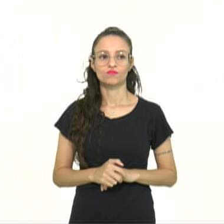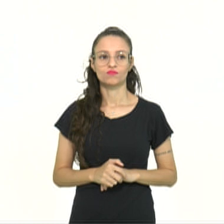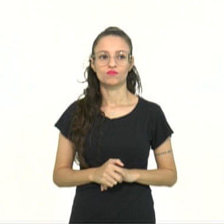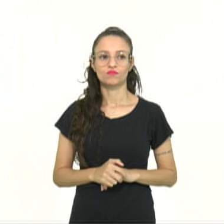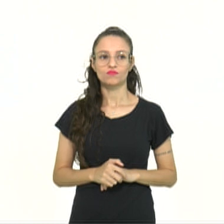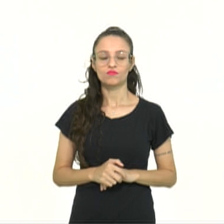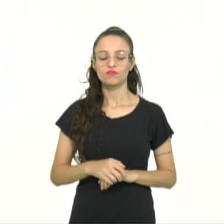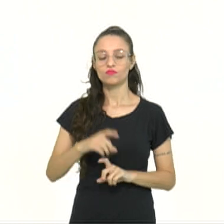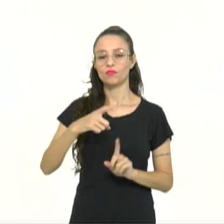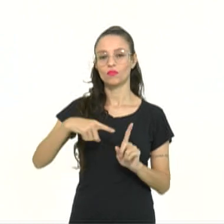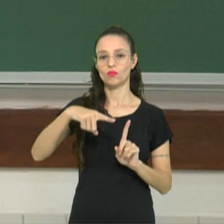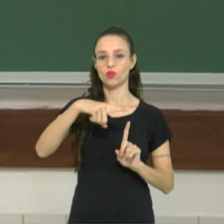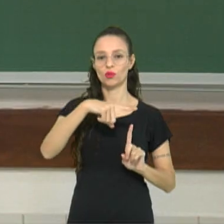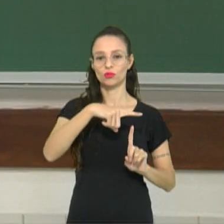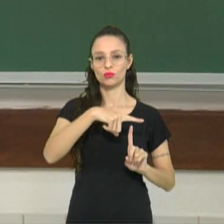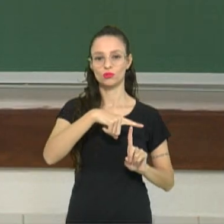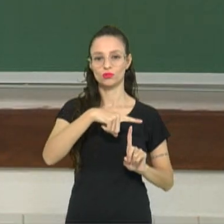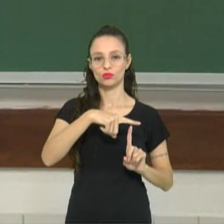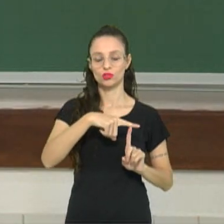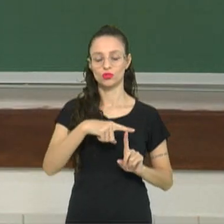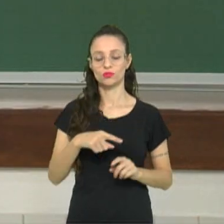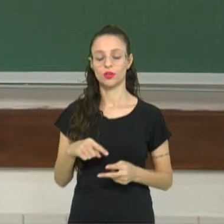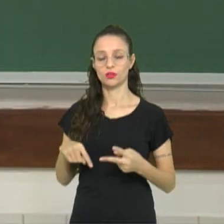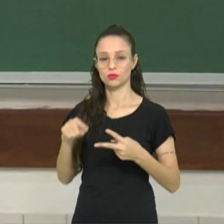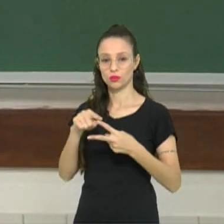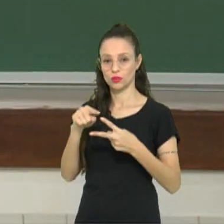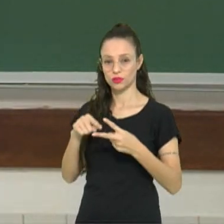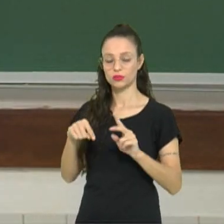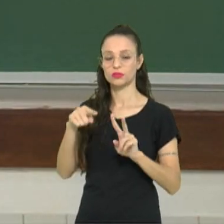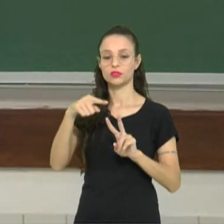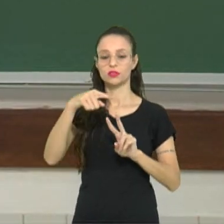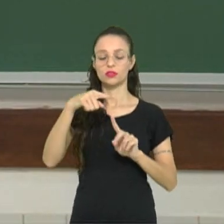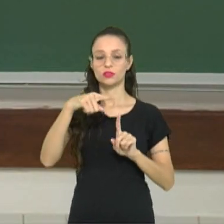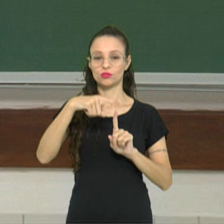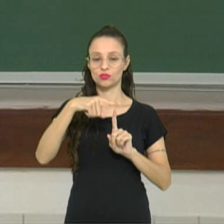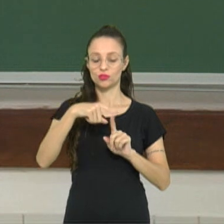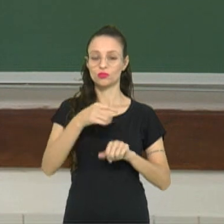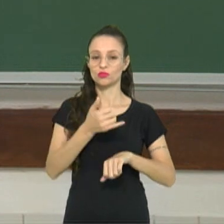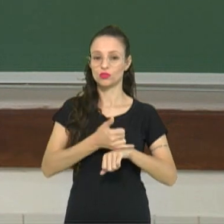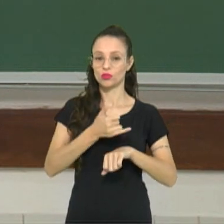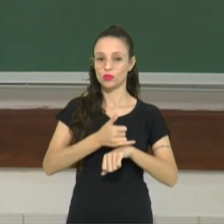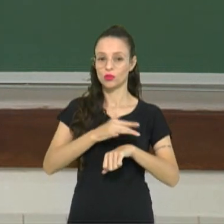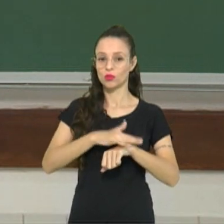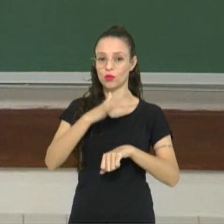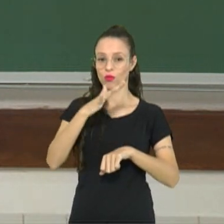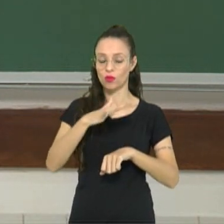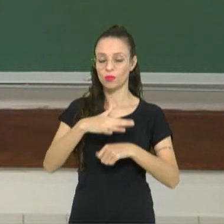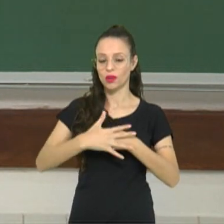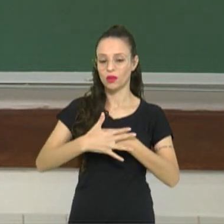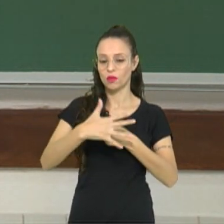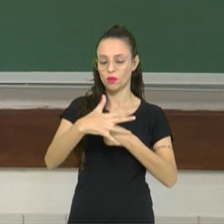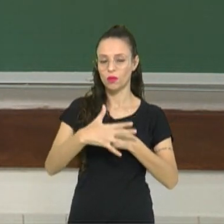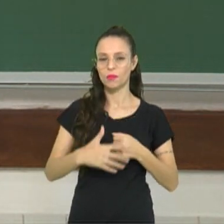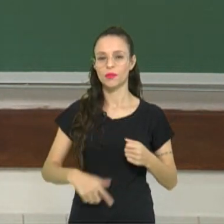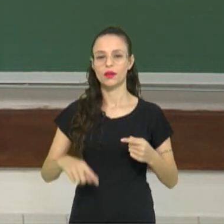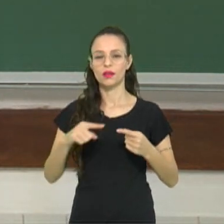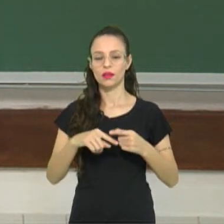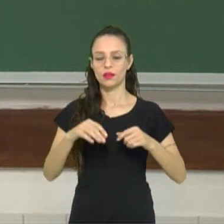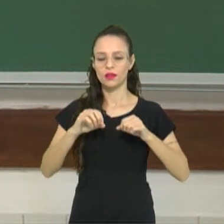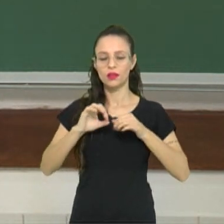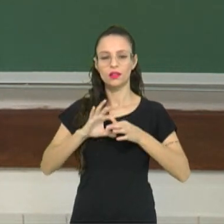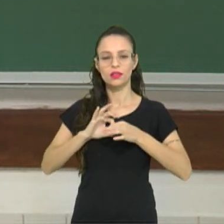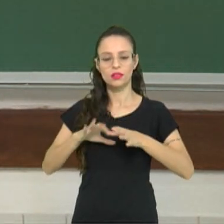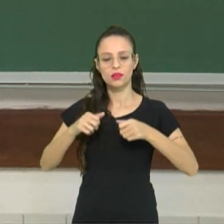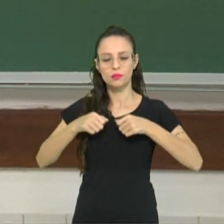O DIU, tá? O DIU daí você vai ter duas versões. O DIU de cobre, que vai liberando também substância à base de cobre